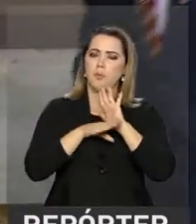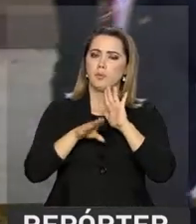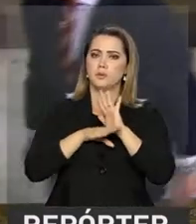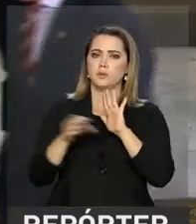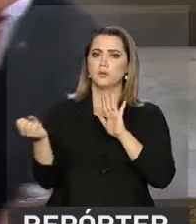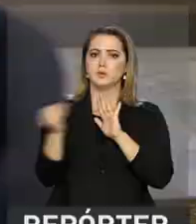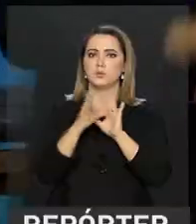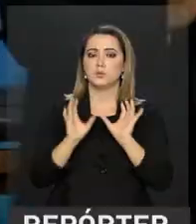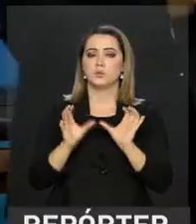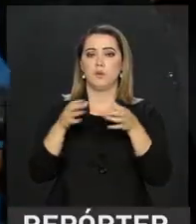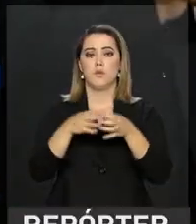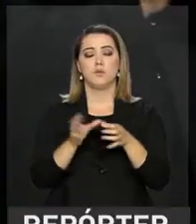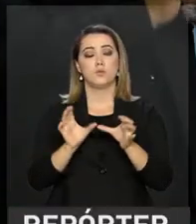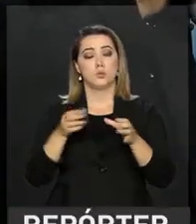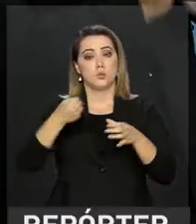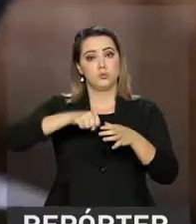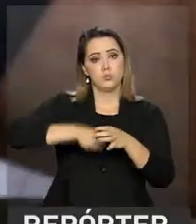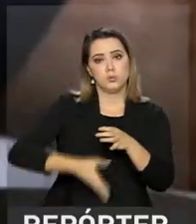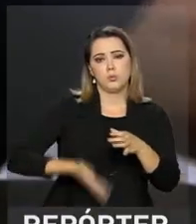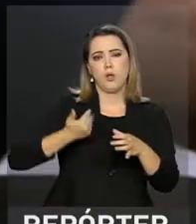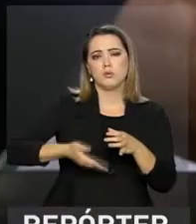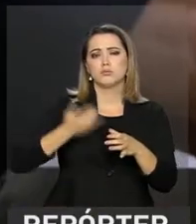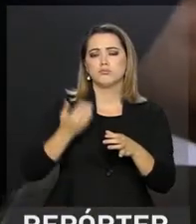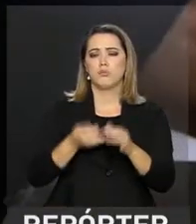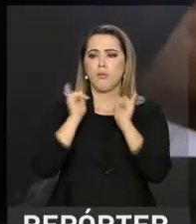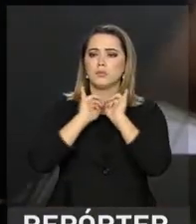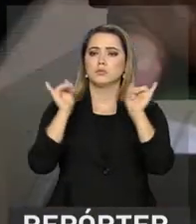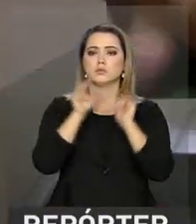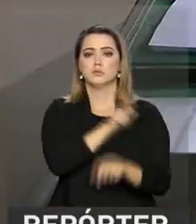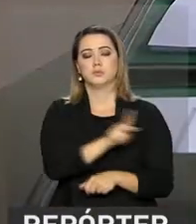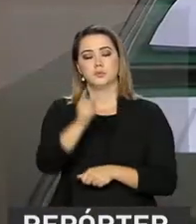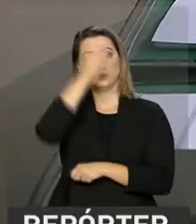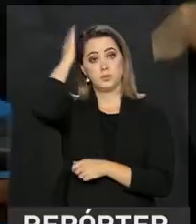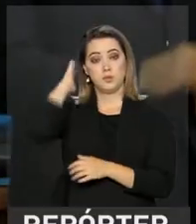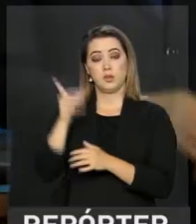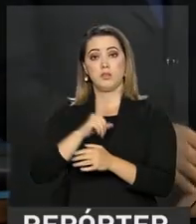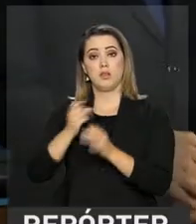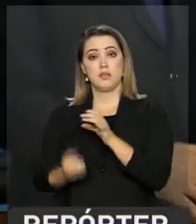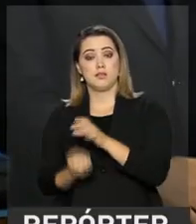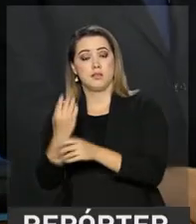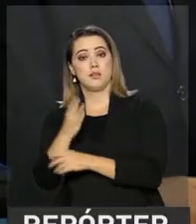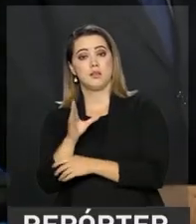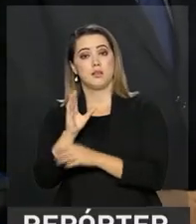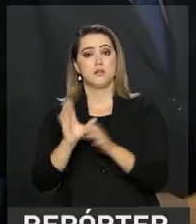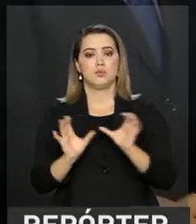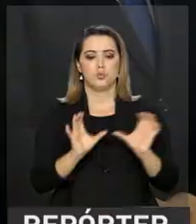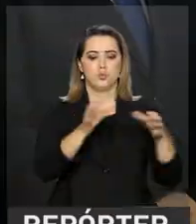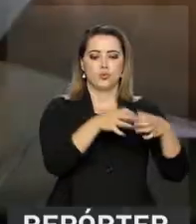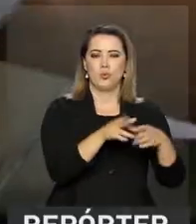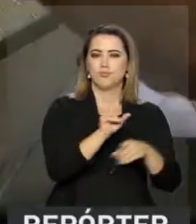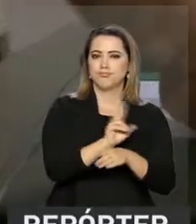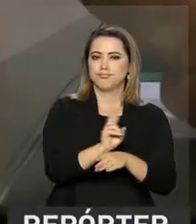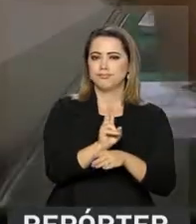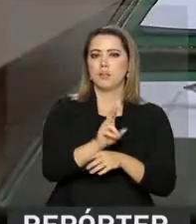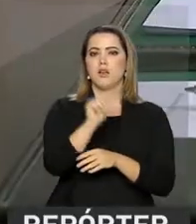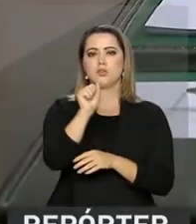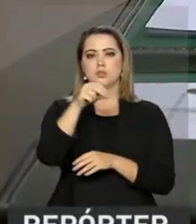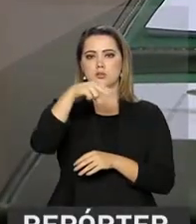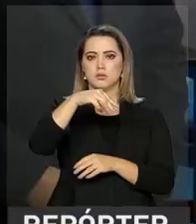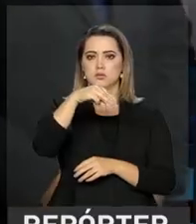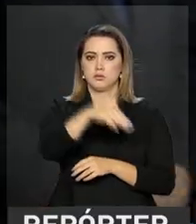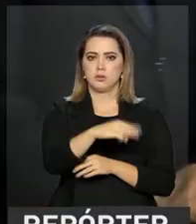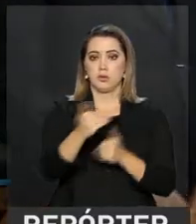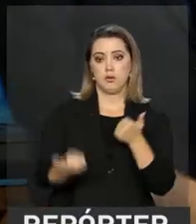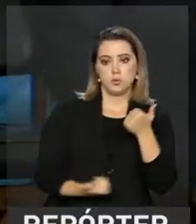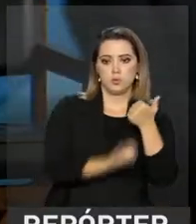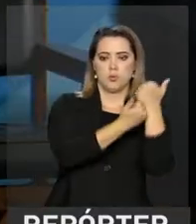do setor lançado pelo presidente michel temer conta com a criação da agência nacional de mineração que vai substituir o